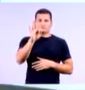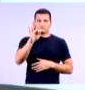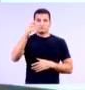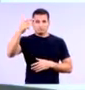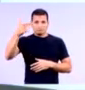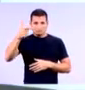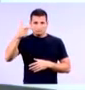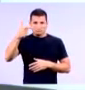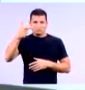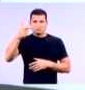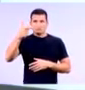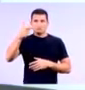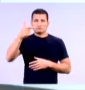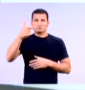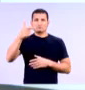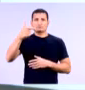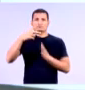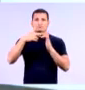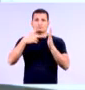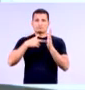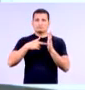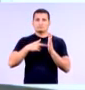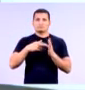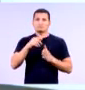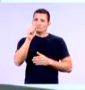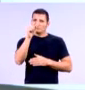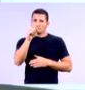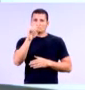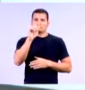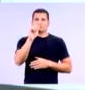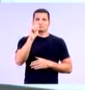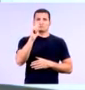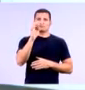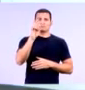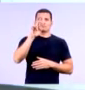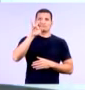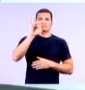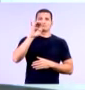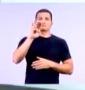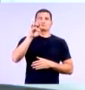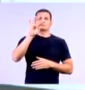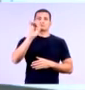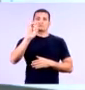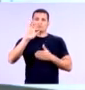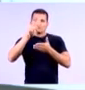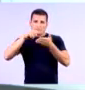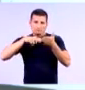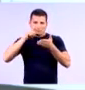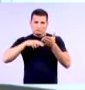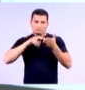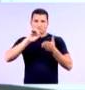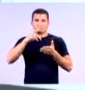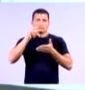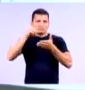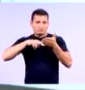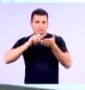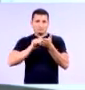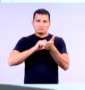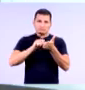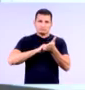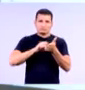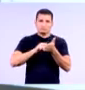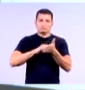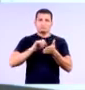Segundo ponto que você tem que considerar, esse atributo, ele vai ser somente leitura ou vai ser leitura escrita? Se